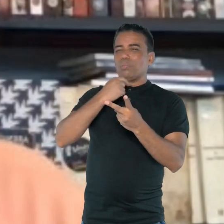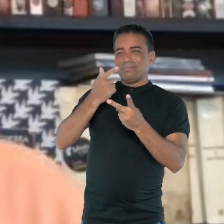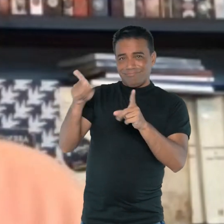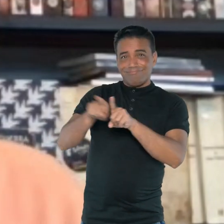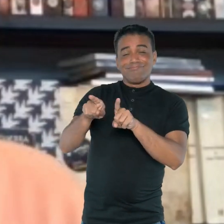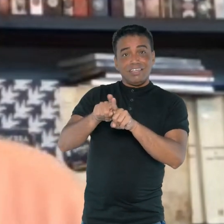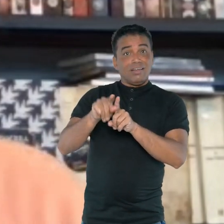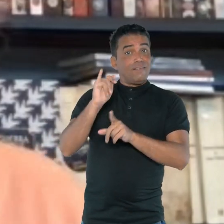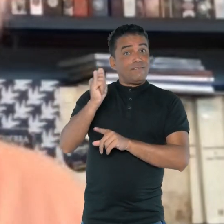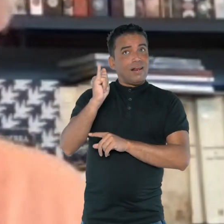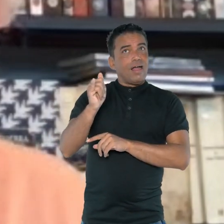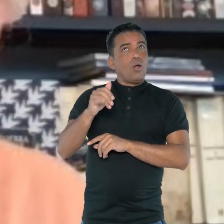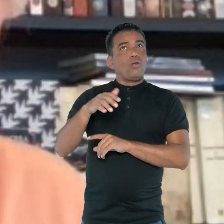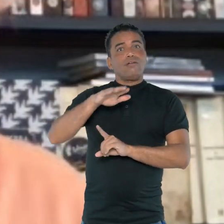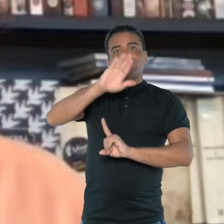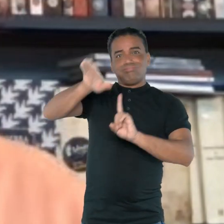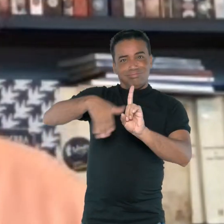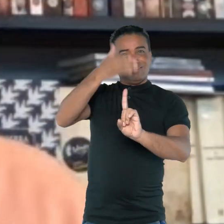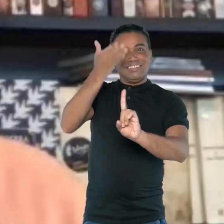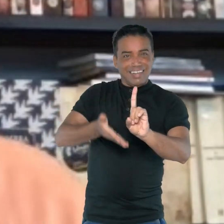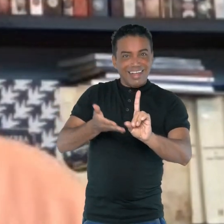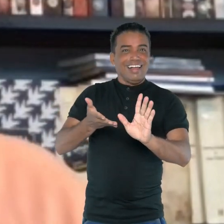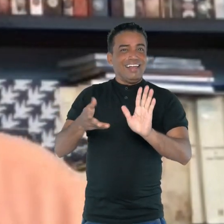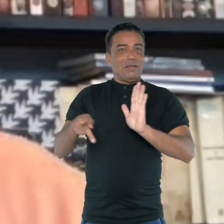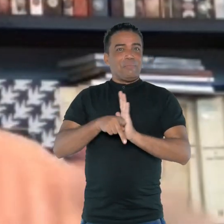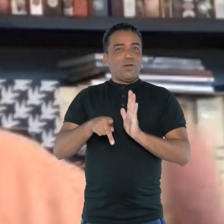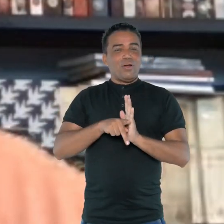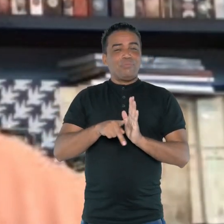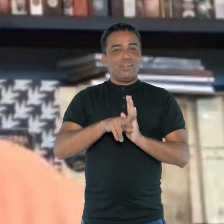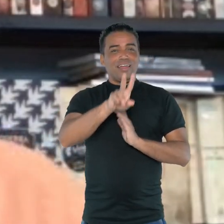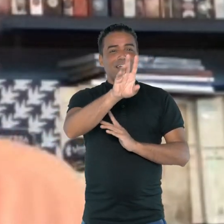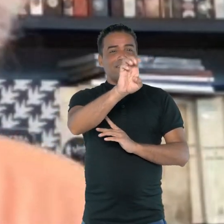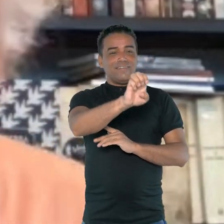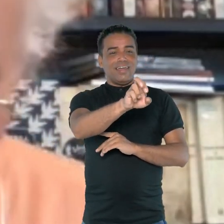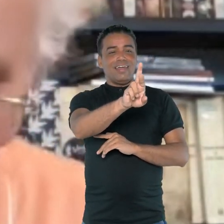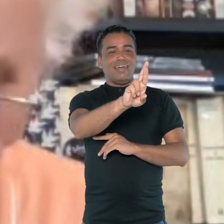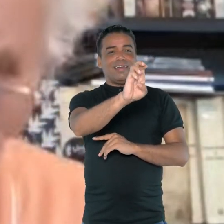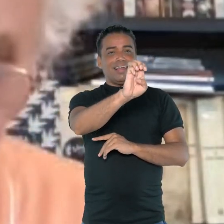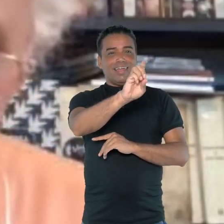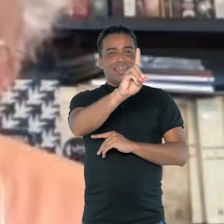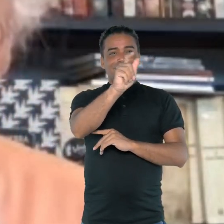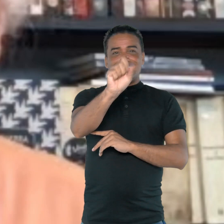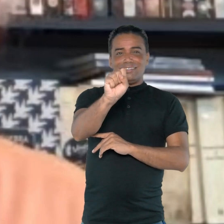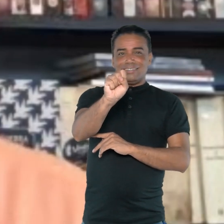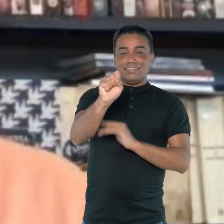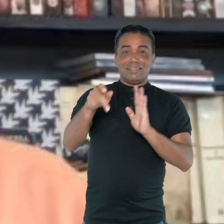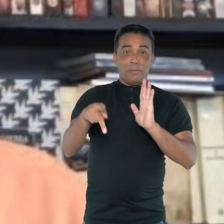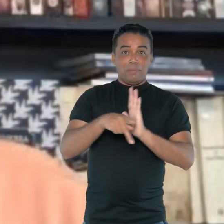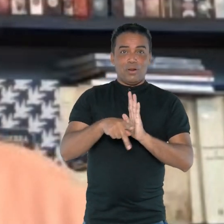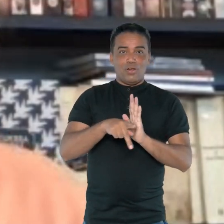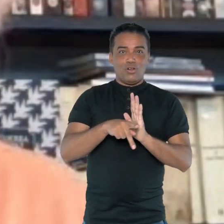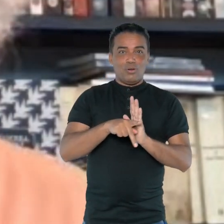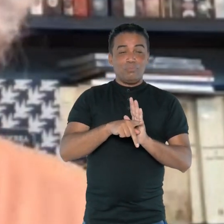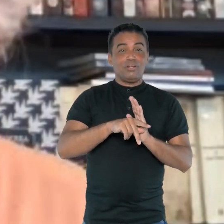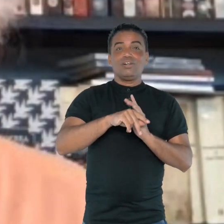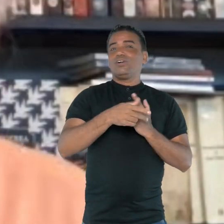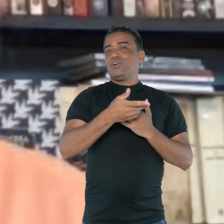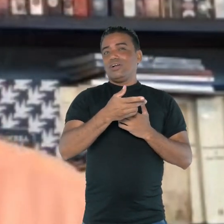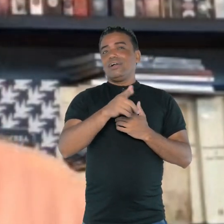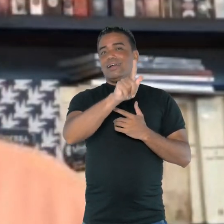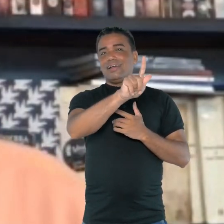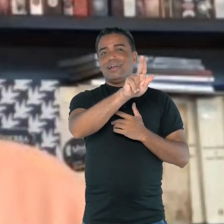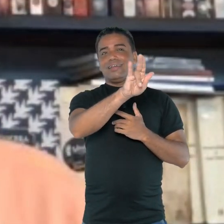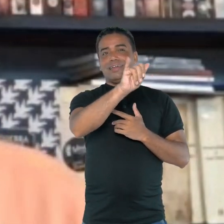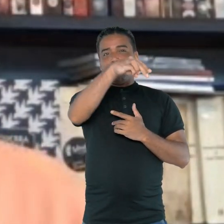mencionar que saiu daí, assim como, de certa forma, Veredas pode dizer que saiu do João Guimarães